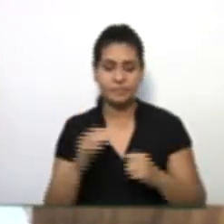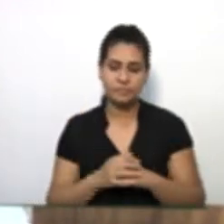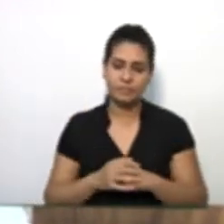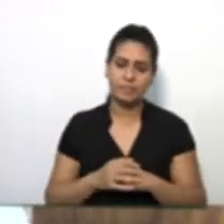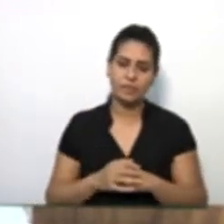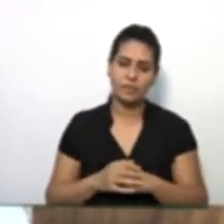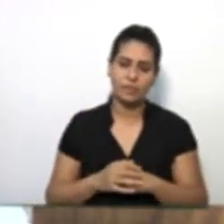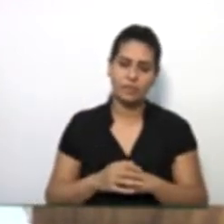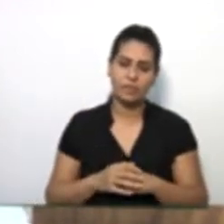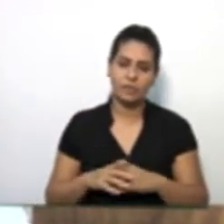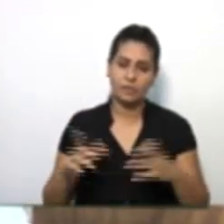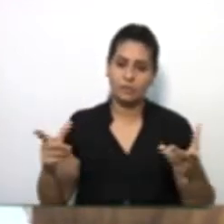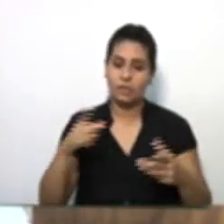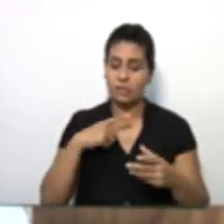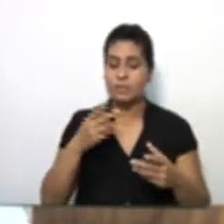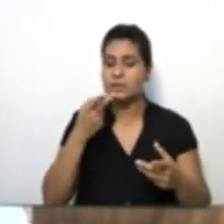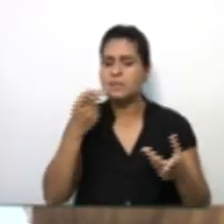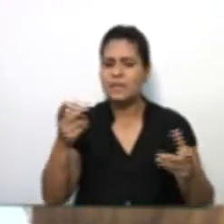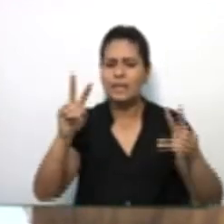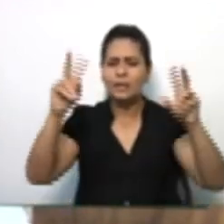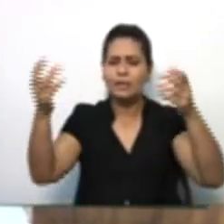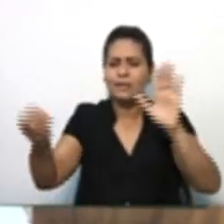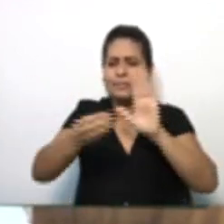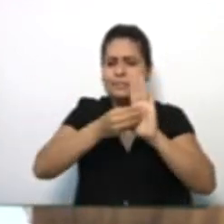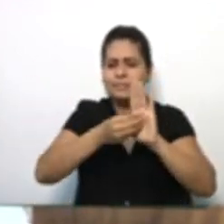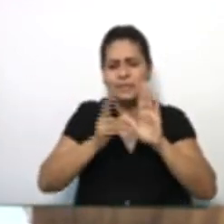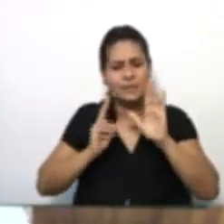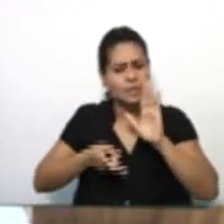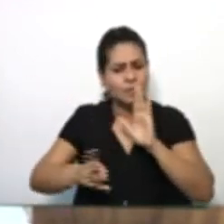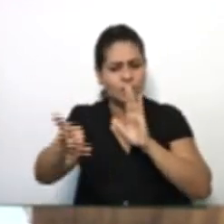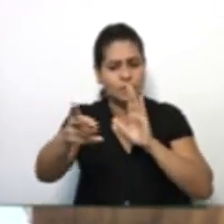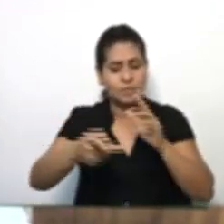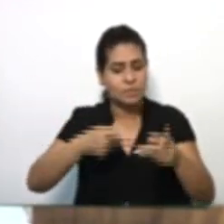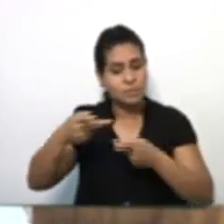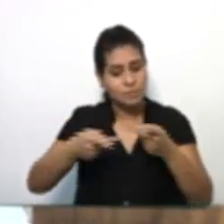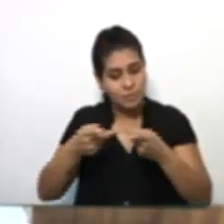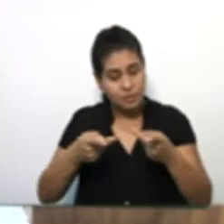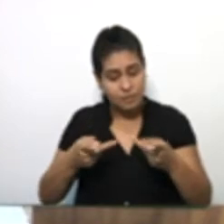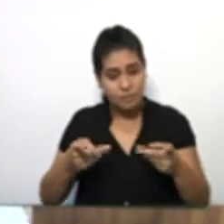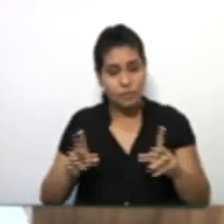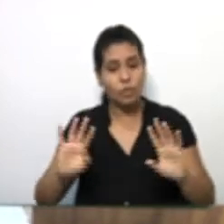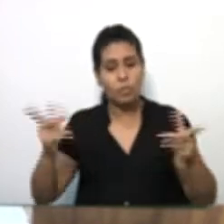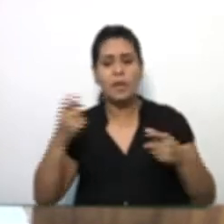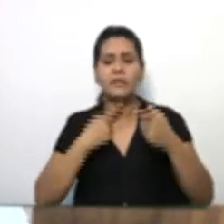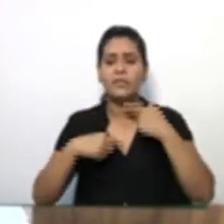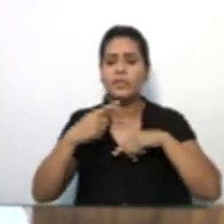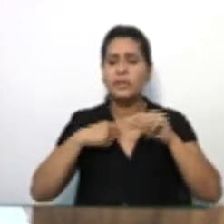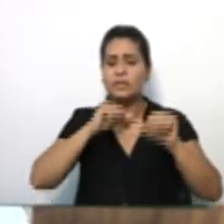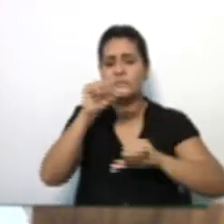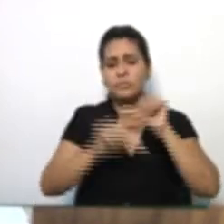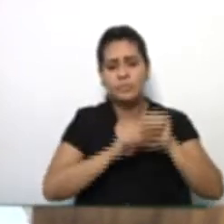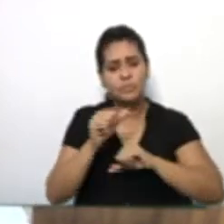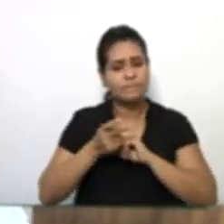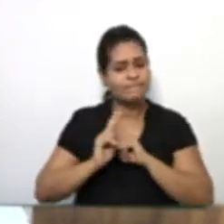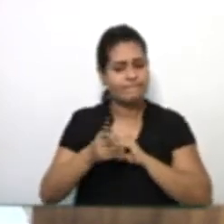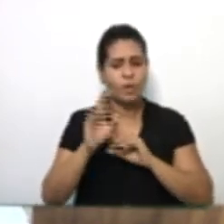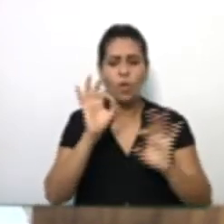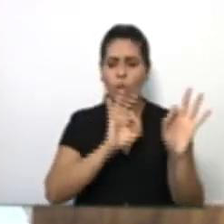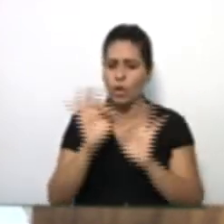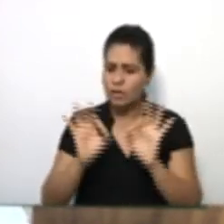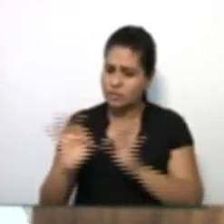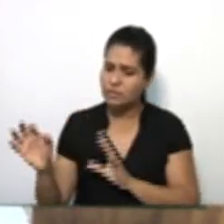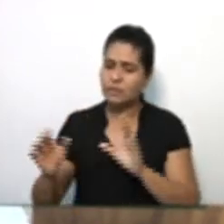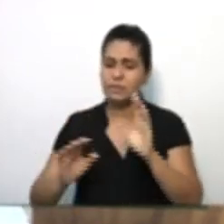E aí, uma colocação que eu faço agora é que esse planejamento deve ser contínuo, porque assim como as nossas necessidades mudam, as